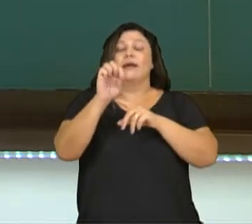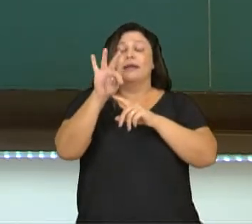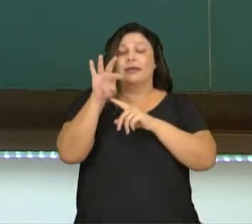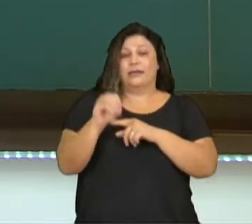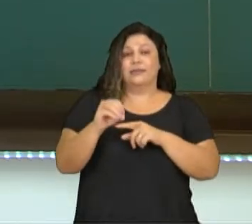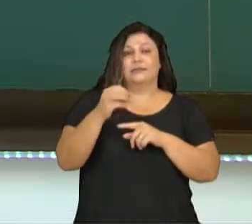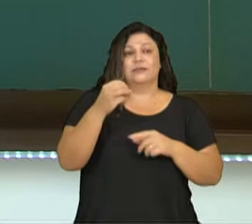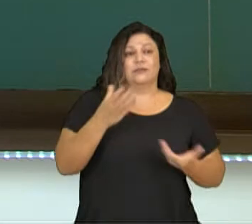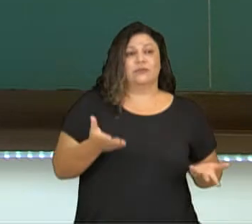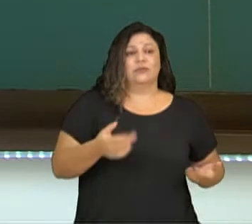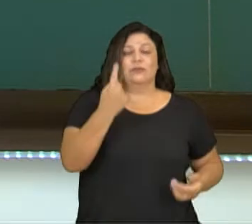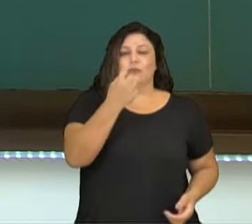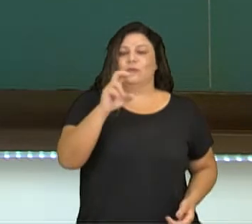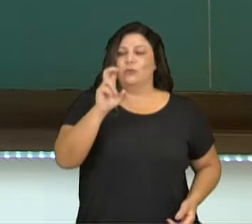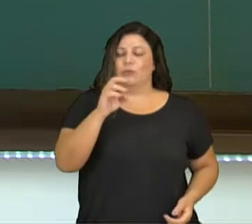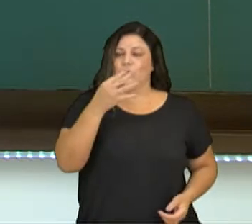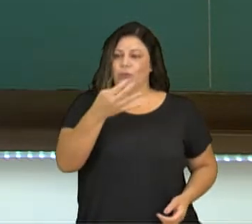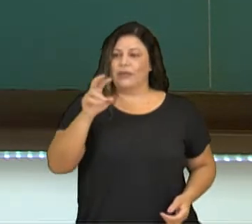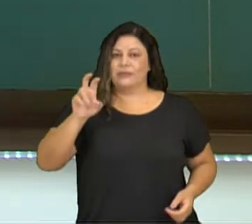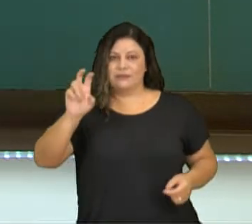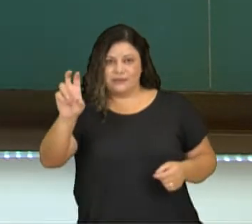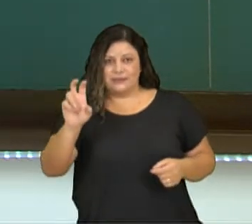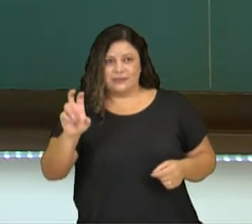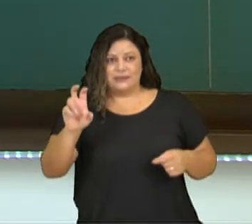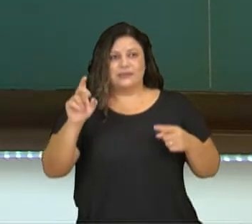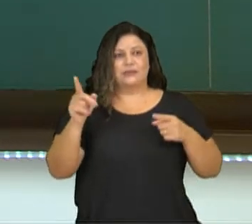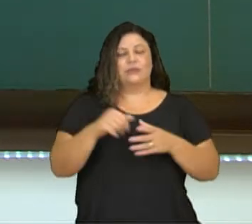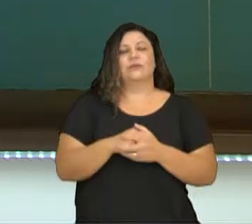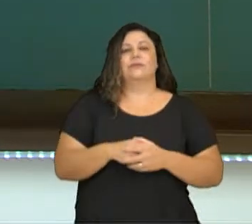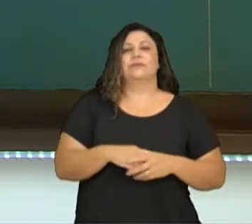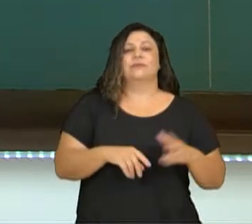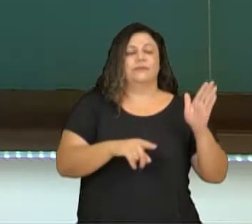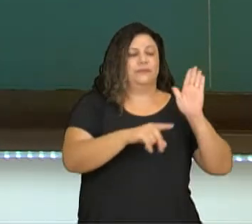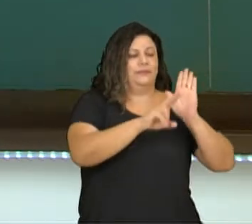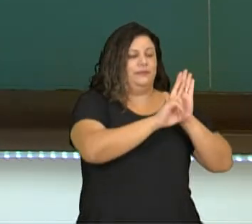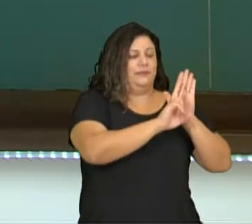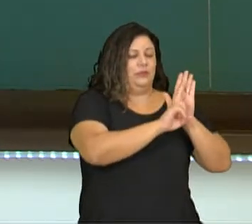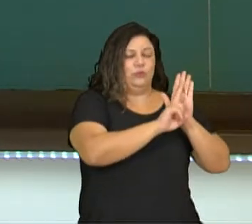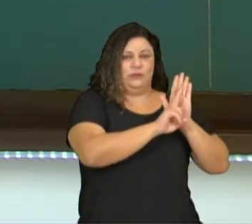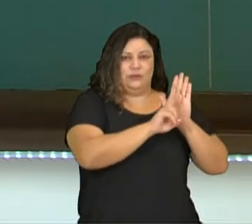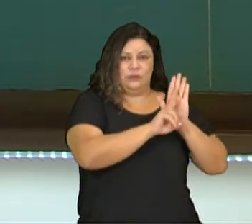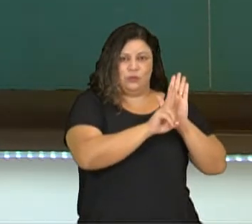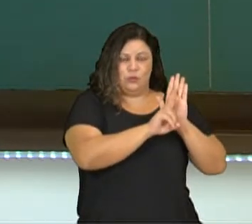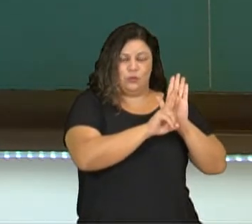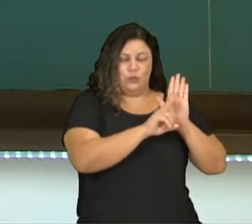divisão. 145 está no segundo quadrante,